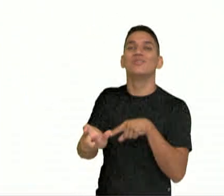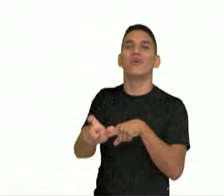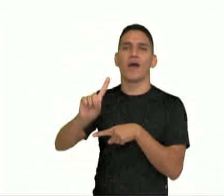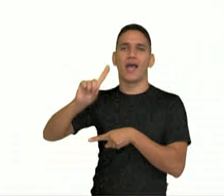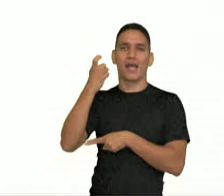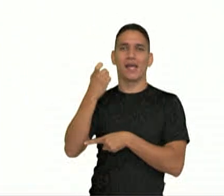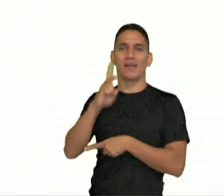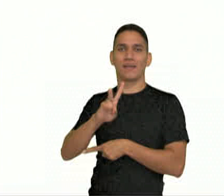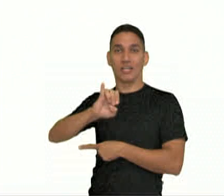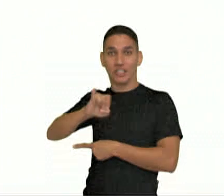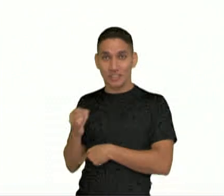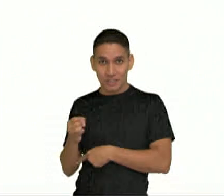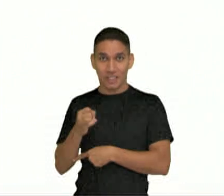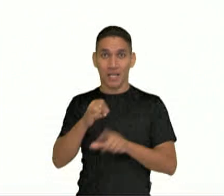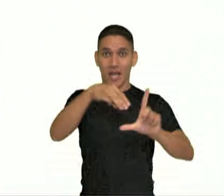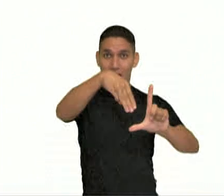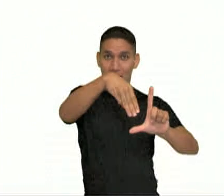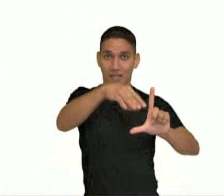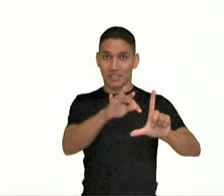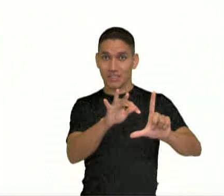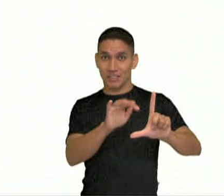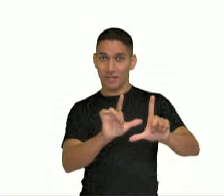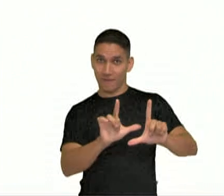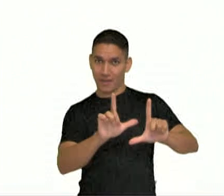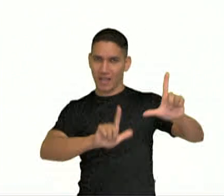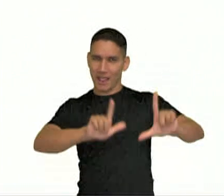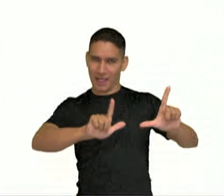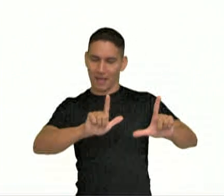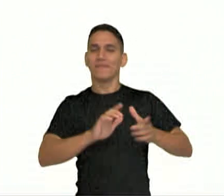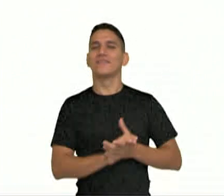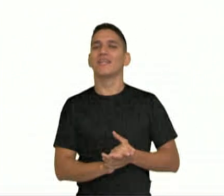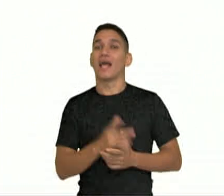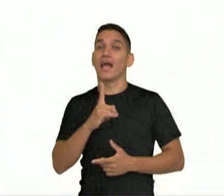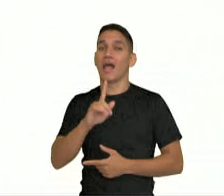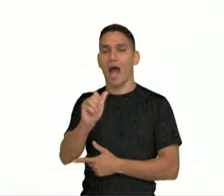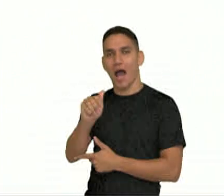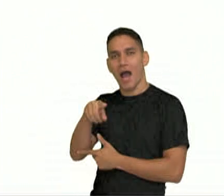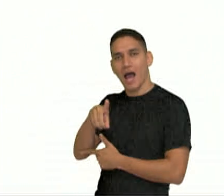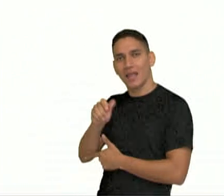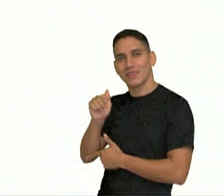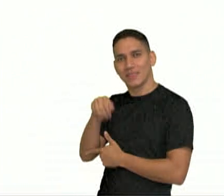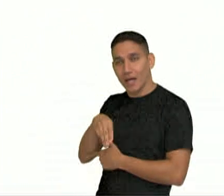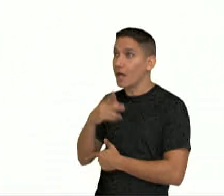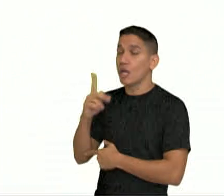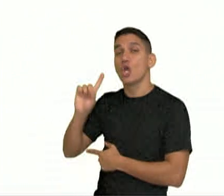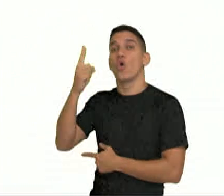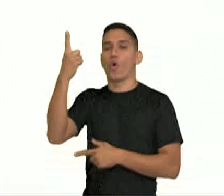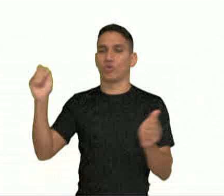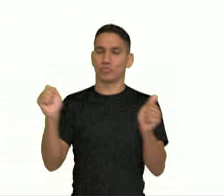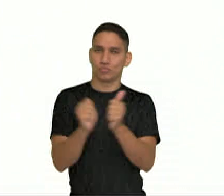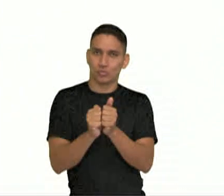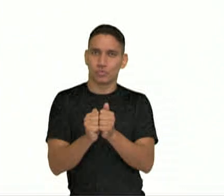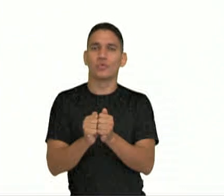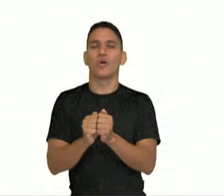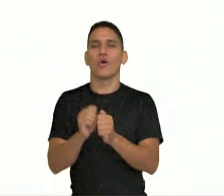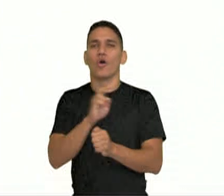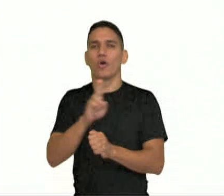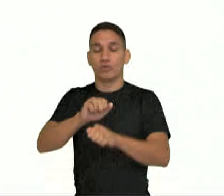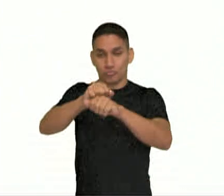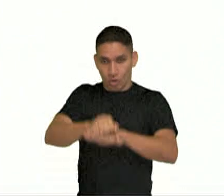ex-VJ da MTV, Adam Curry, e ao desenvolvedor de software Dave Winer.